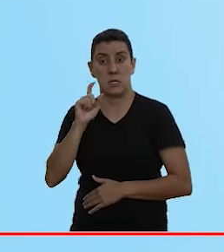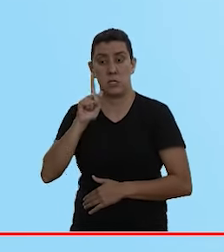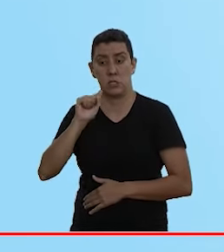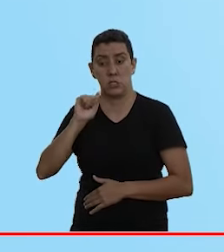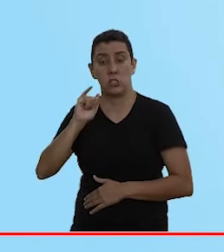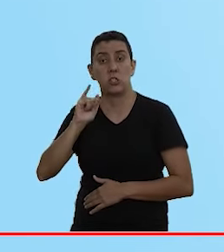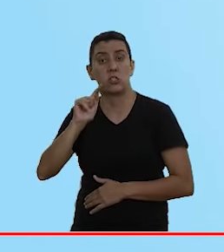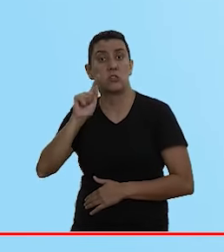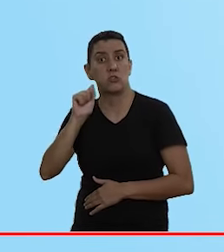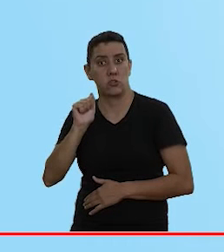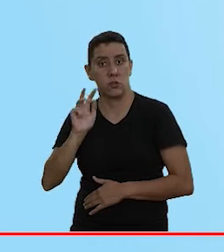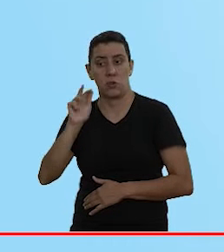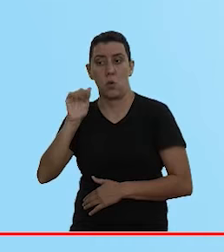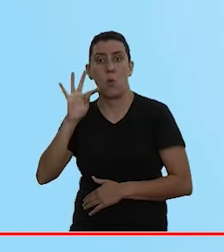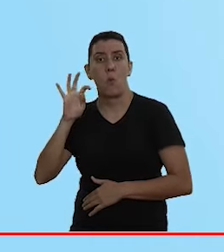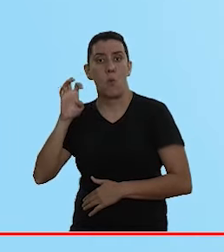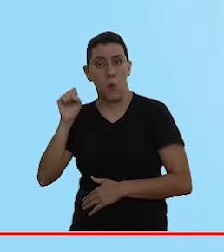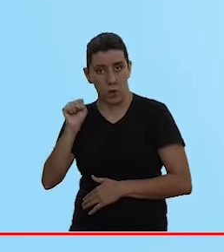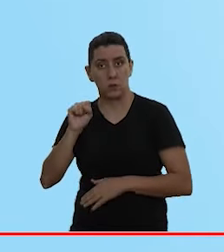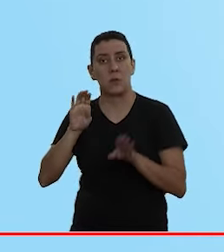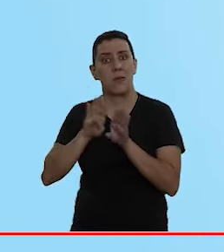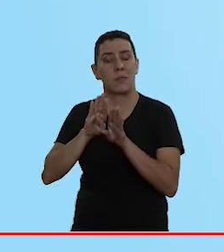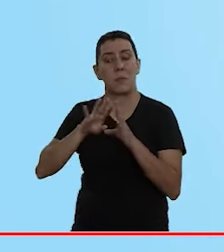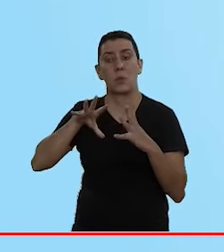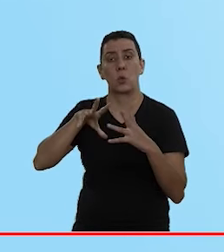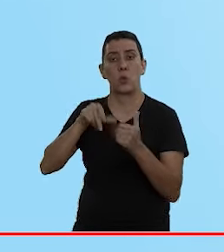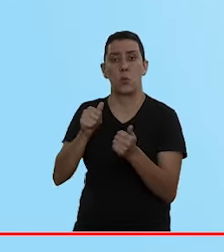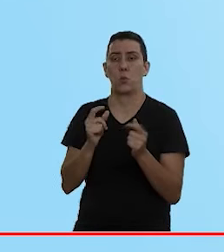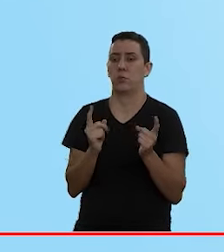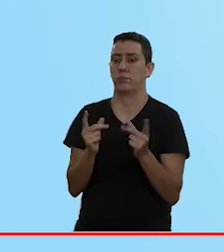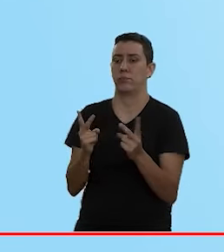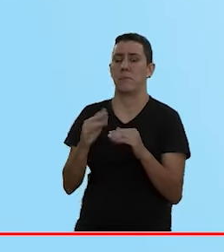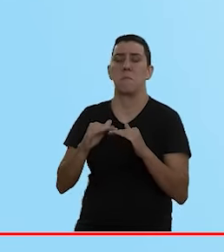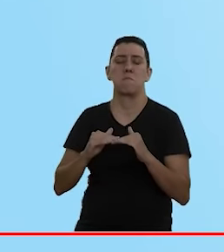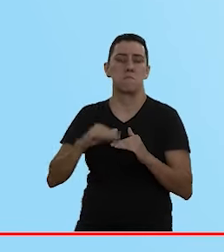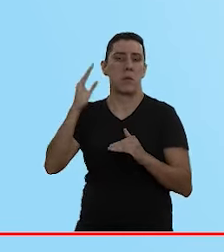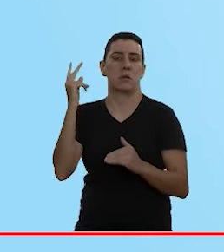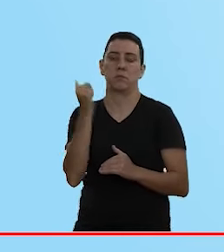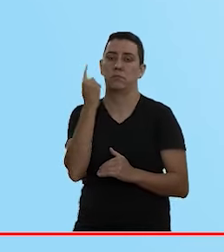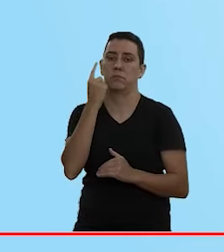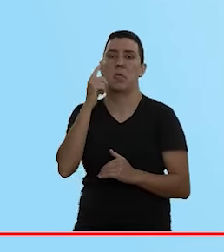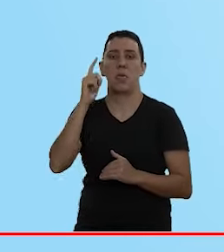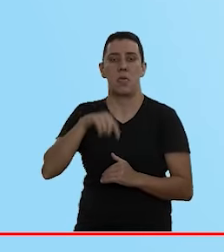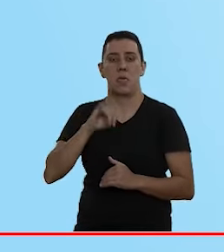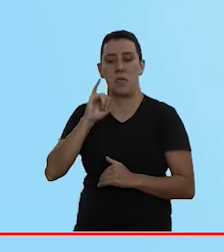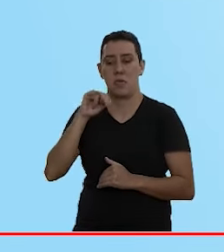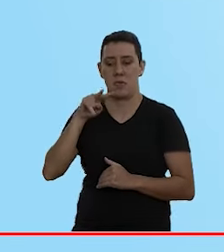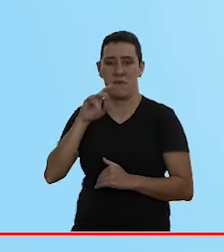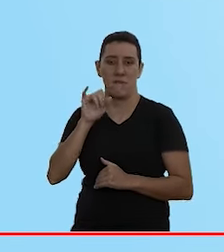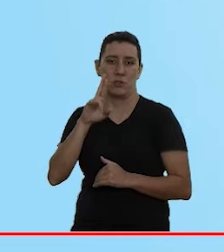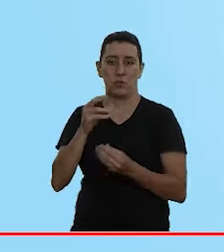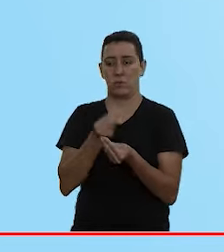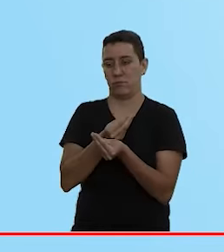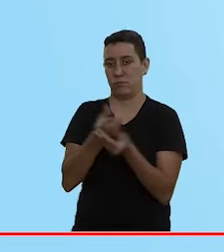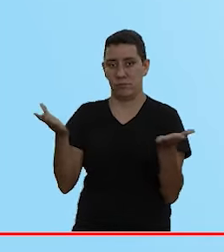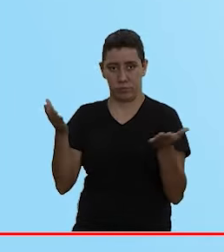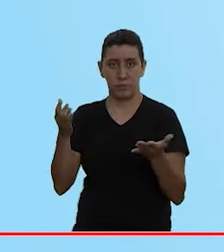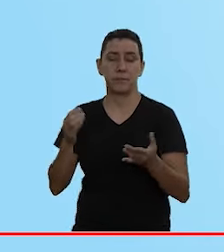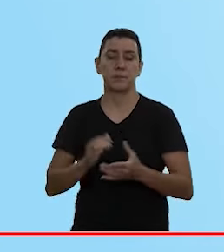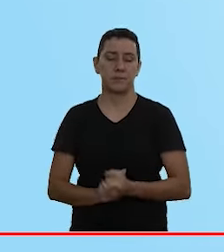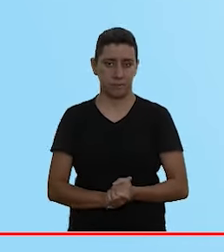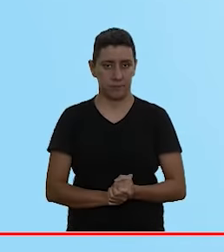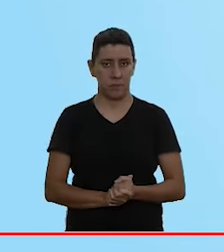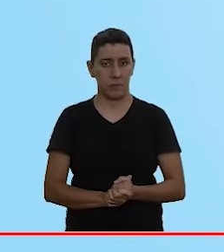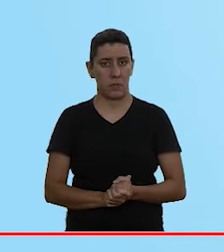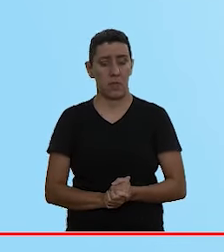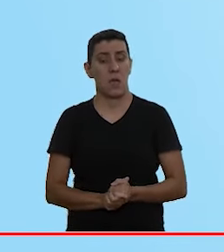empresa que mais entregou inversores no mundo. Agora, falando um pouco da tecnologia, né? Quando a gente